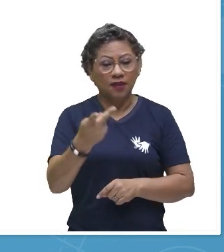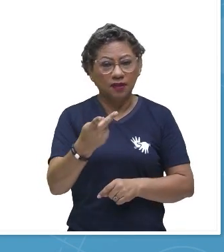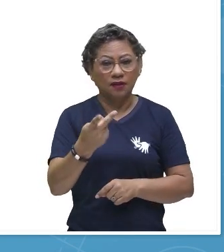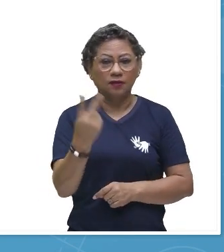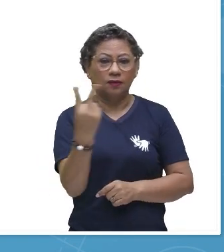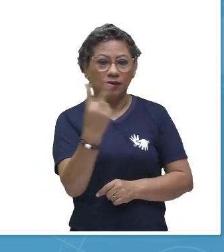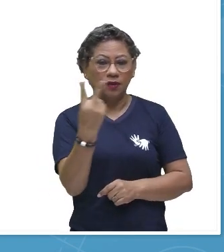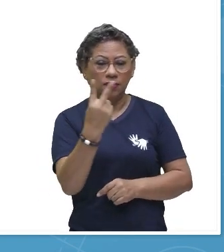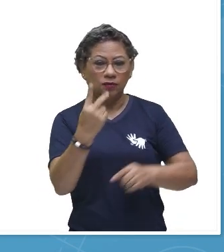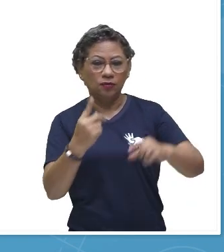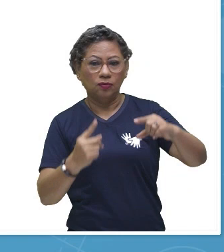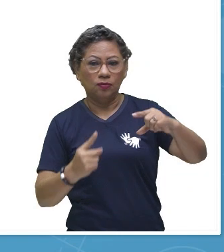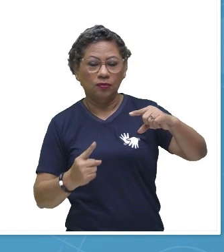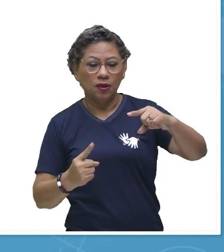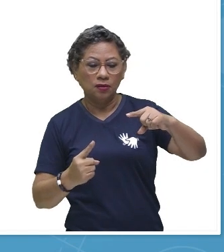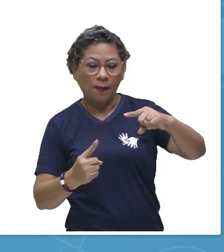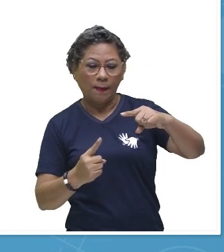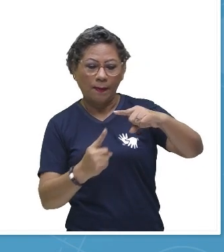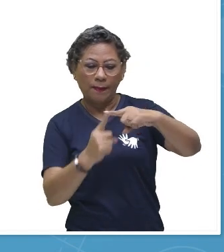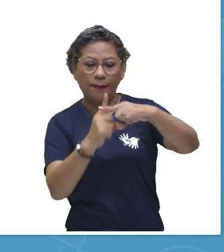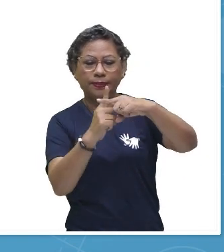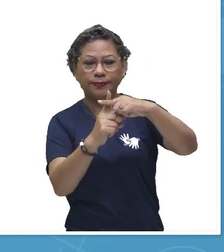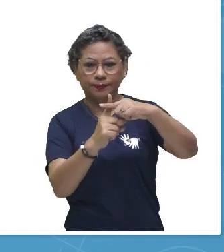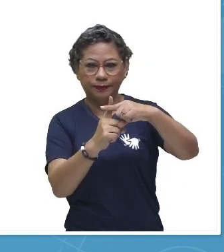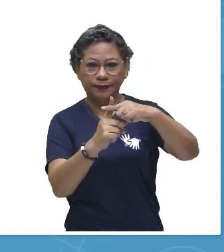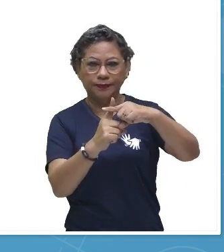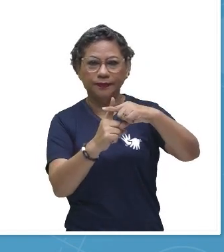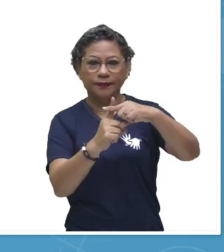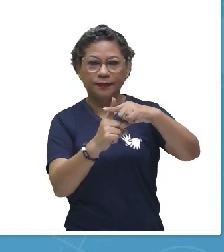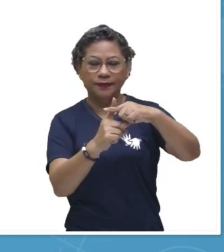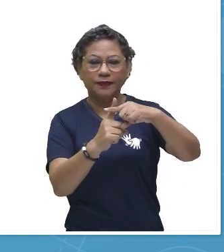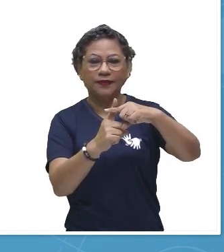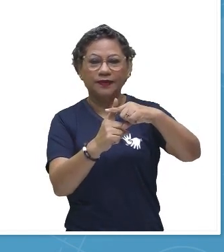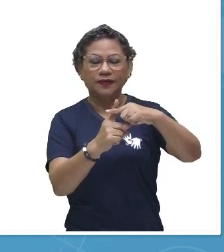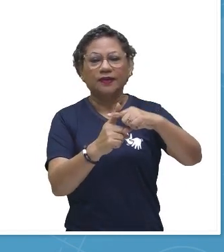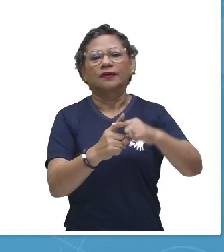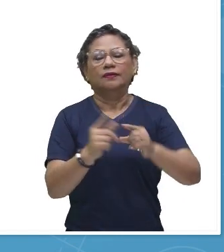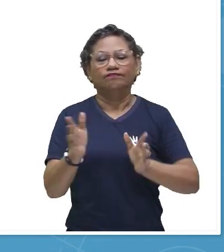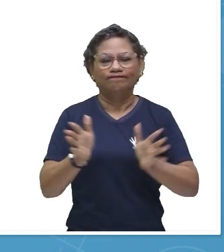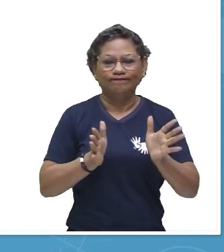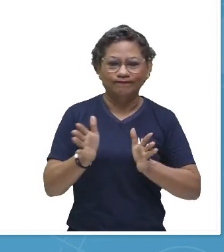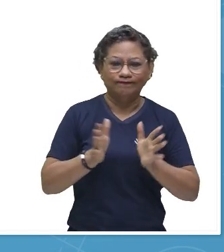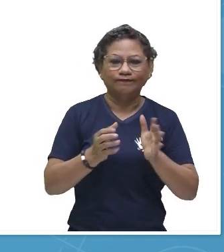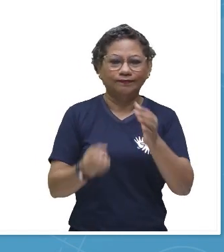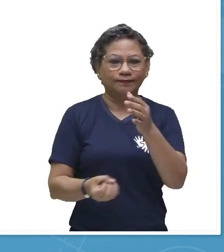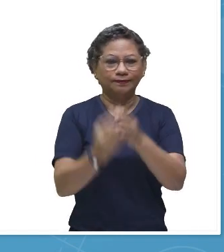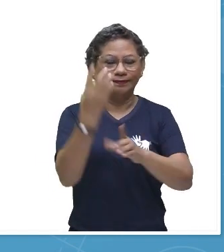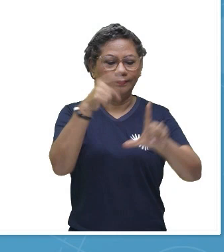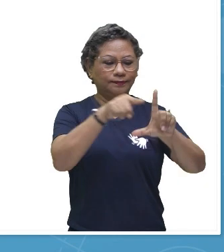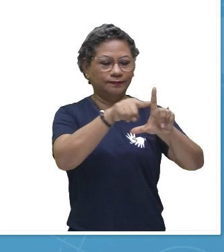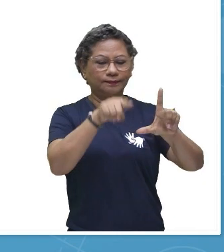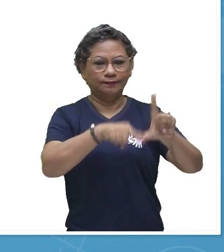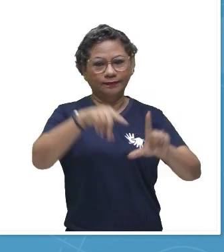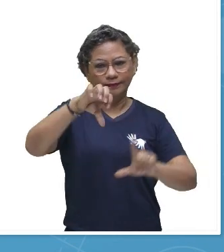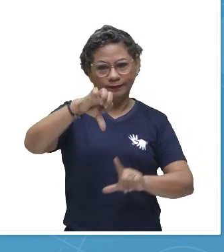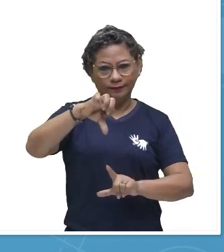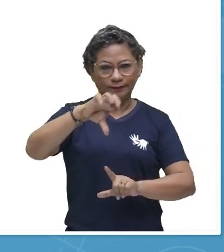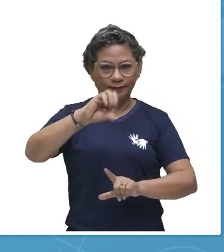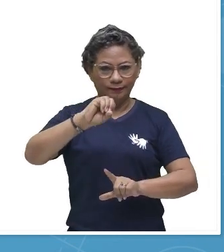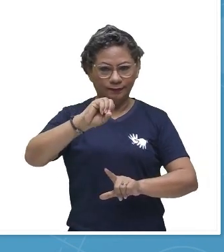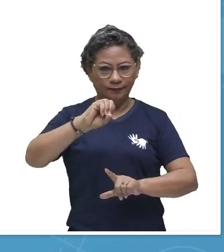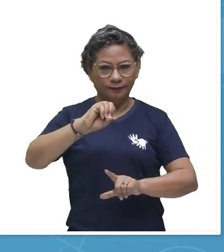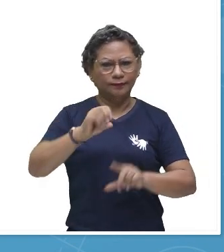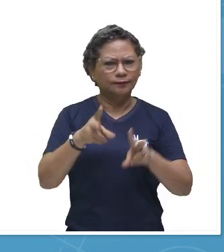se elas se cruzam num ponto em comum entre si e formam um ângulo de 90 graus. Então, qual é